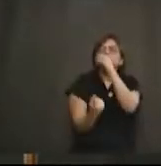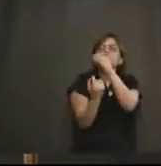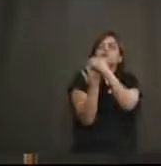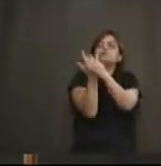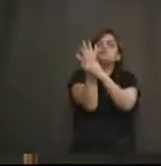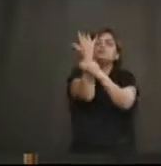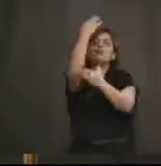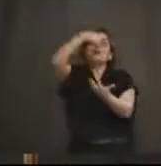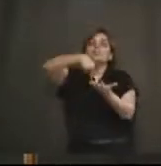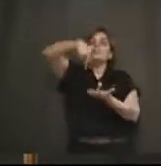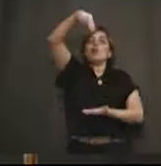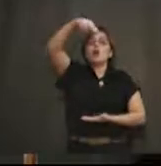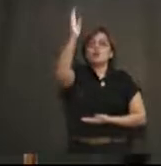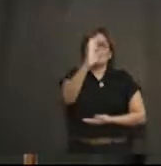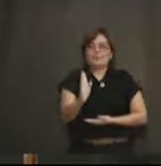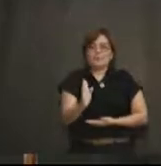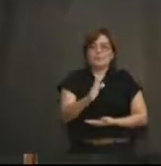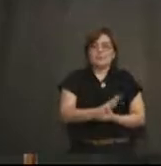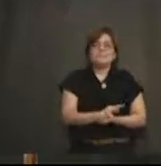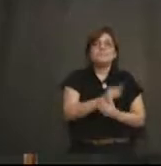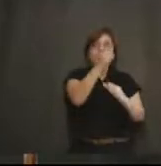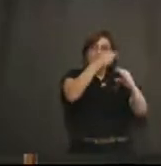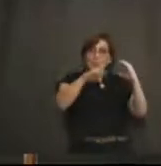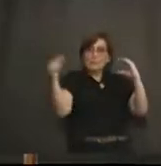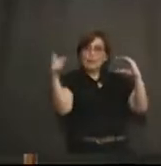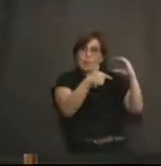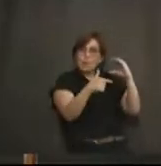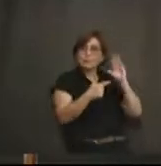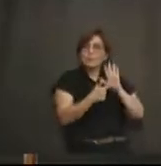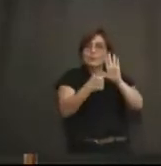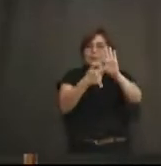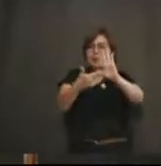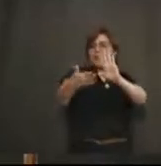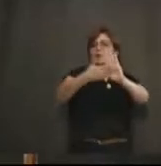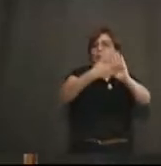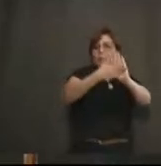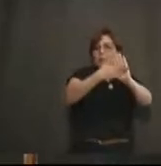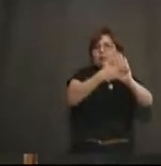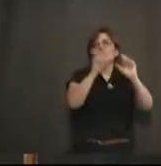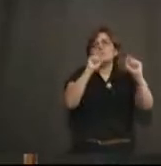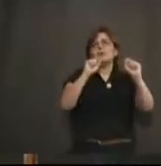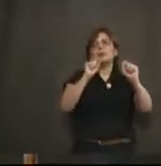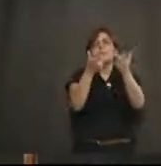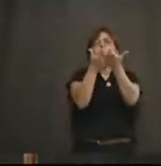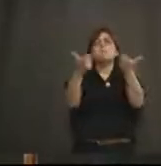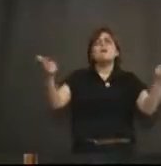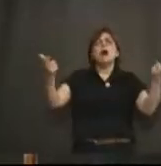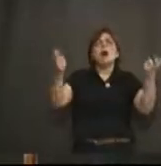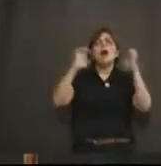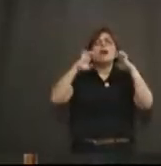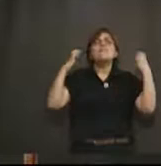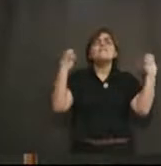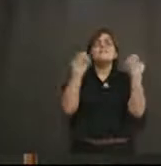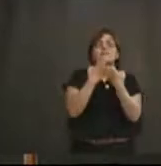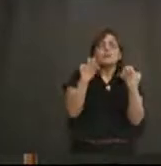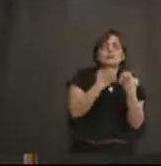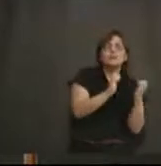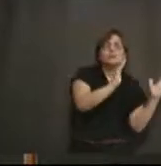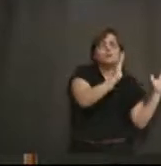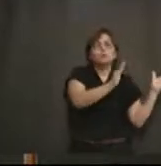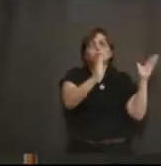Esse e-mail apresentava uma proposta para que o maior evento periódico de matemática do nosso